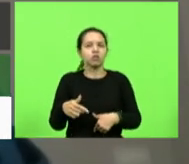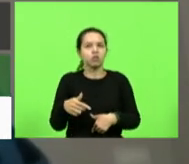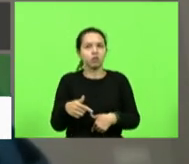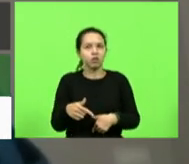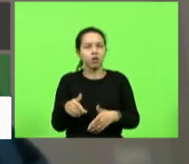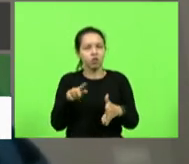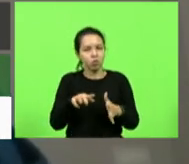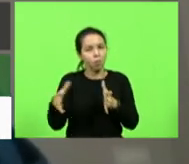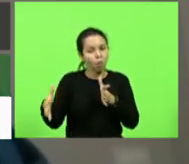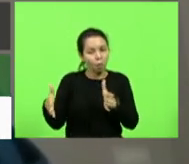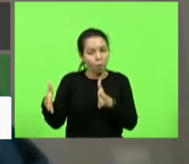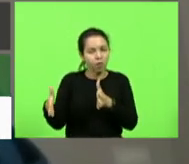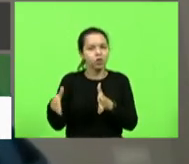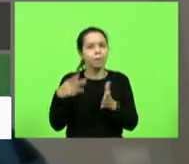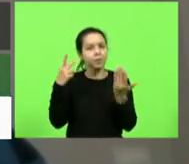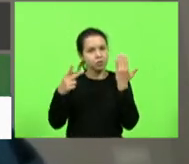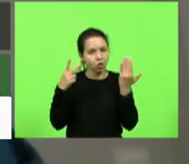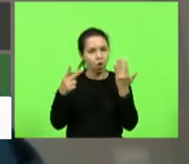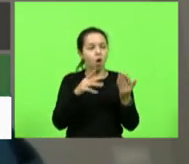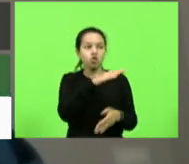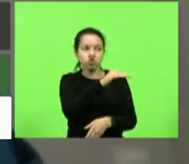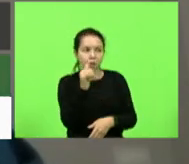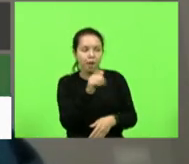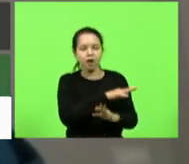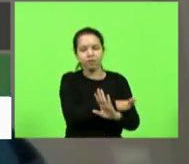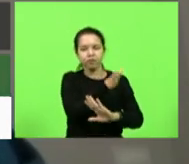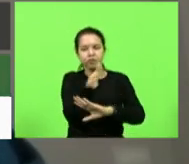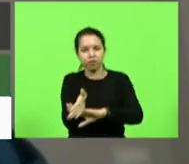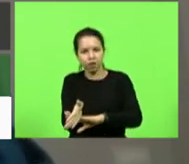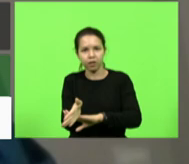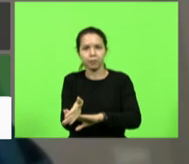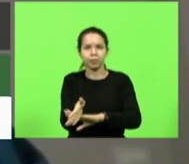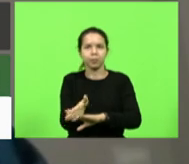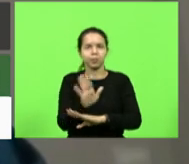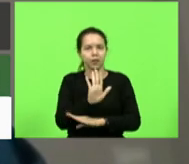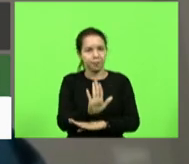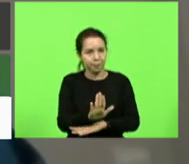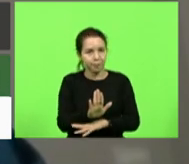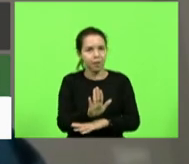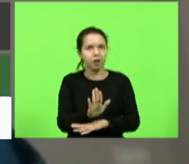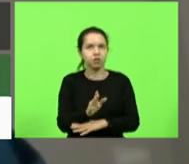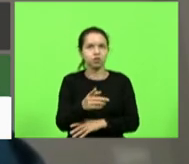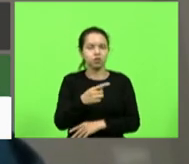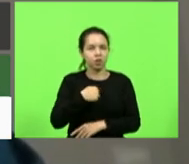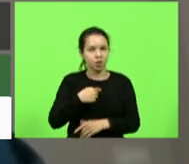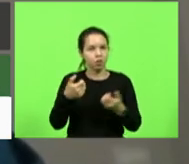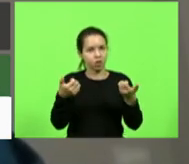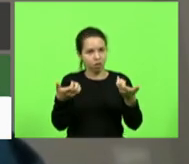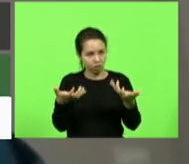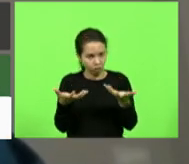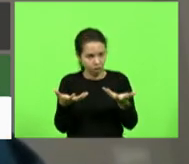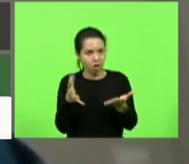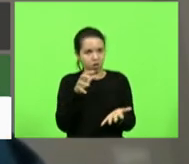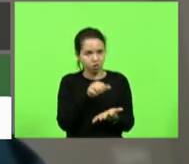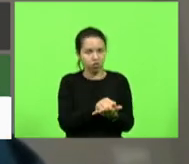ocasiões, geralmente, os psicólogos são chamados, então, para intervir. Porém, eu quero deixar o registro aqui